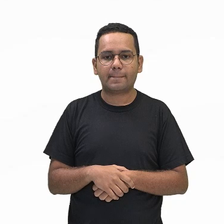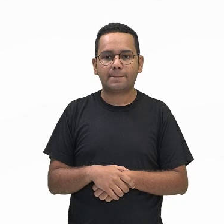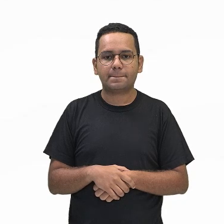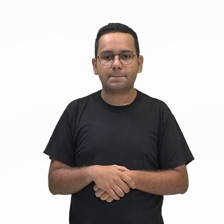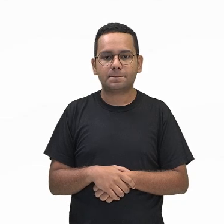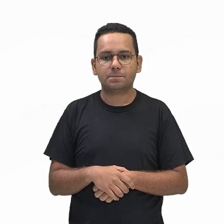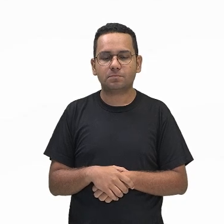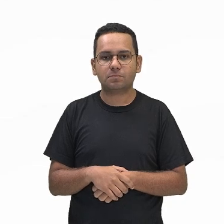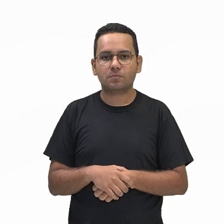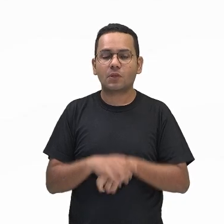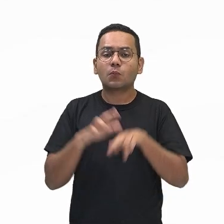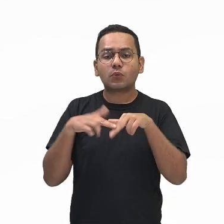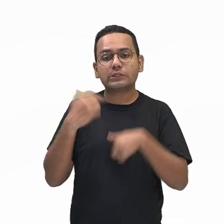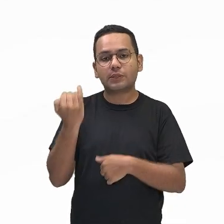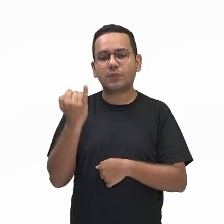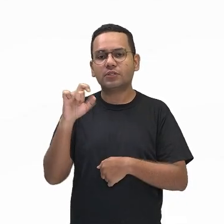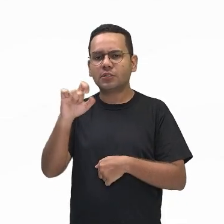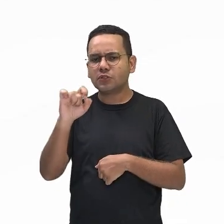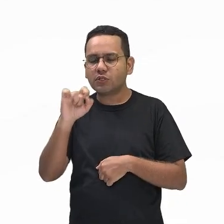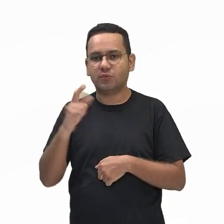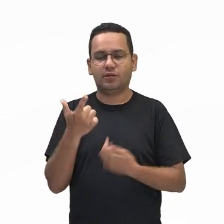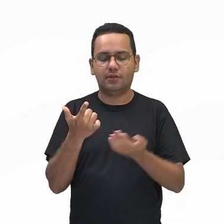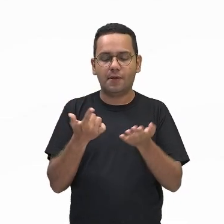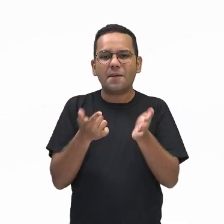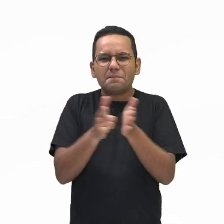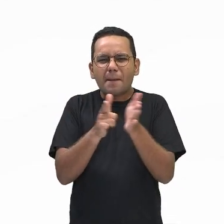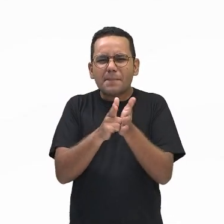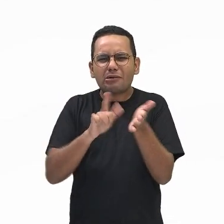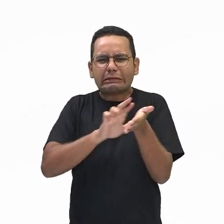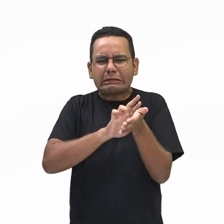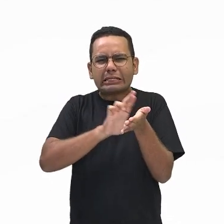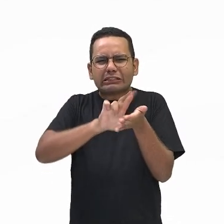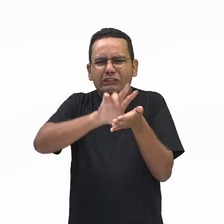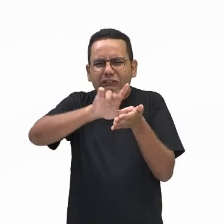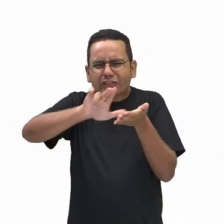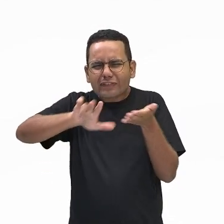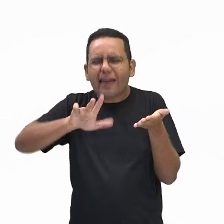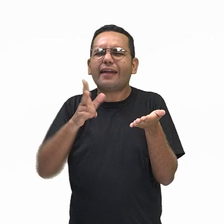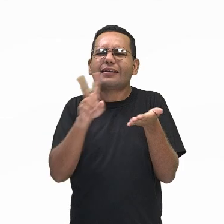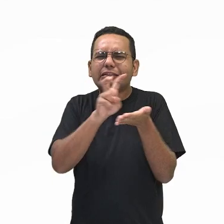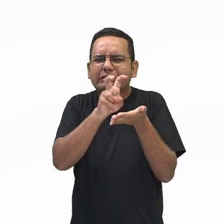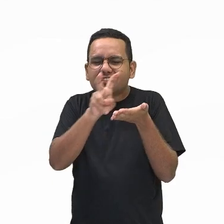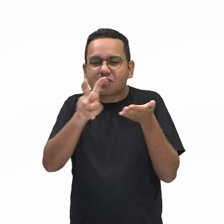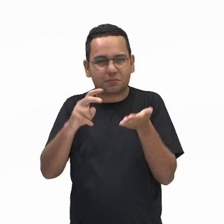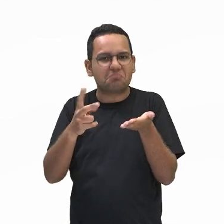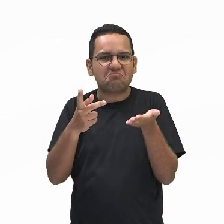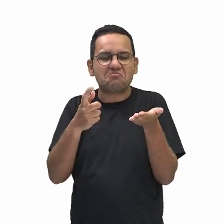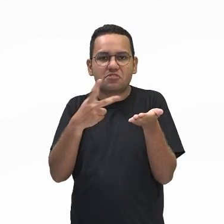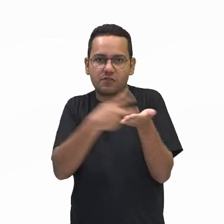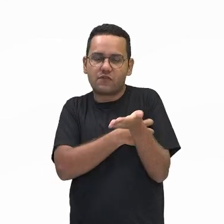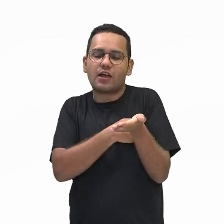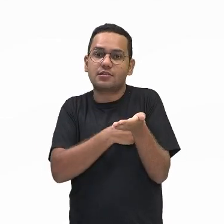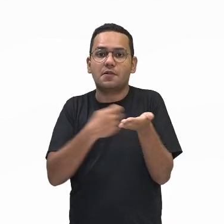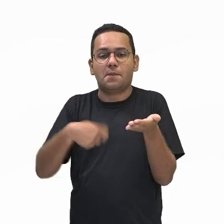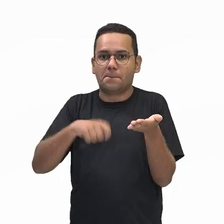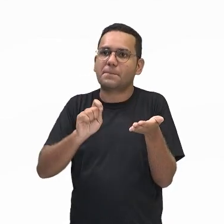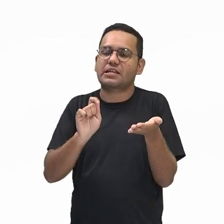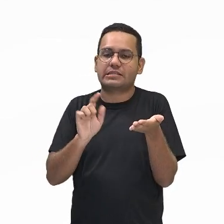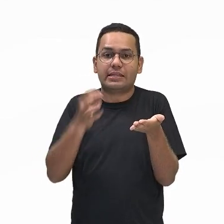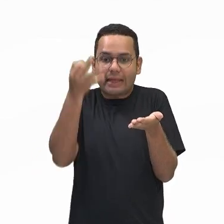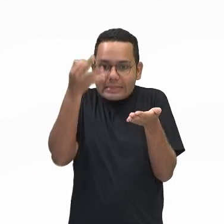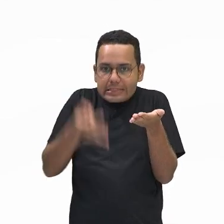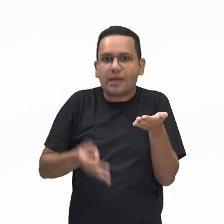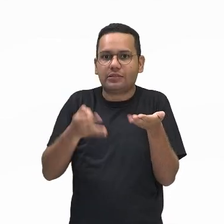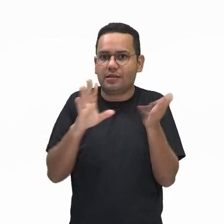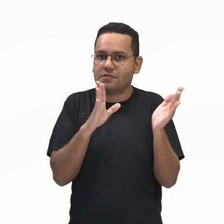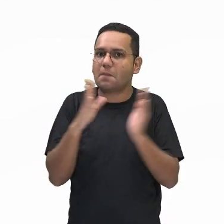seu cartão de vacinas em dias, né, porque isso vai trazer benefícios para você, e essa é uma aplicação da biotecnologia